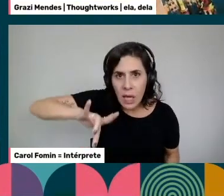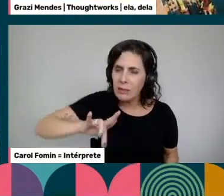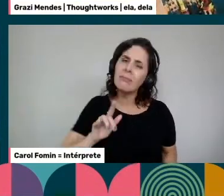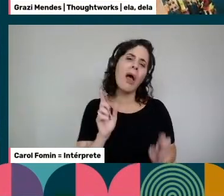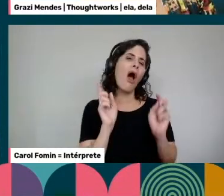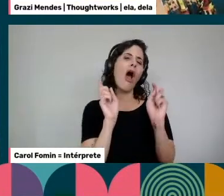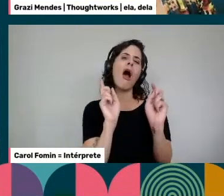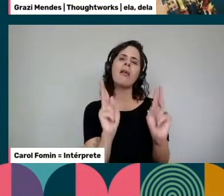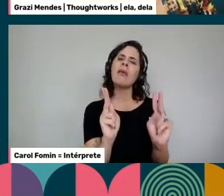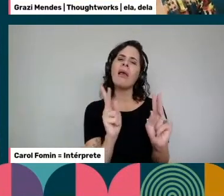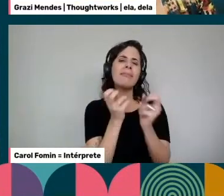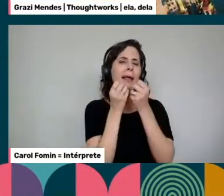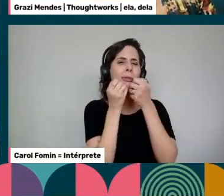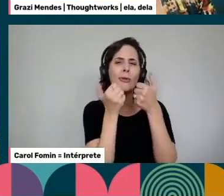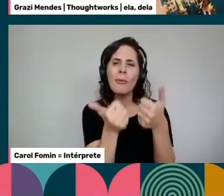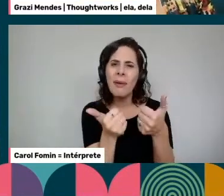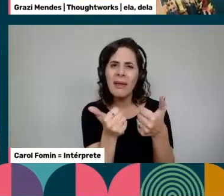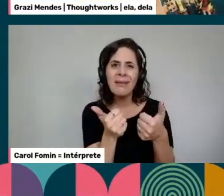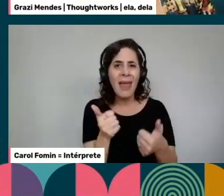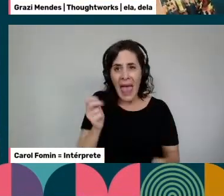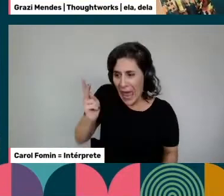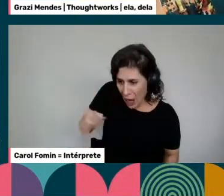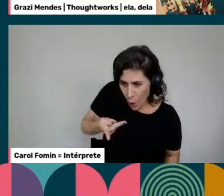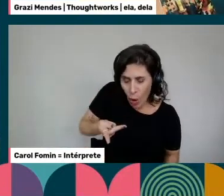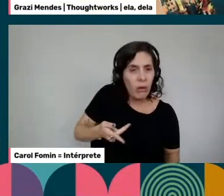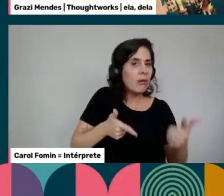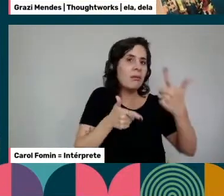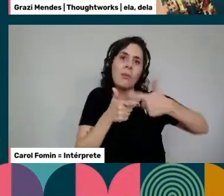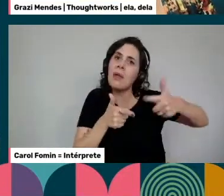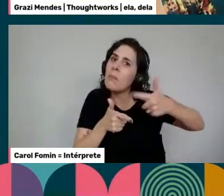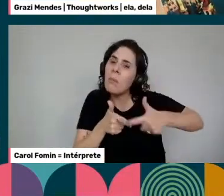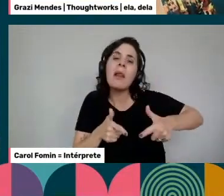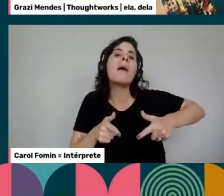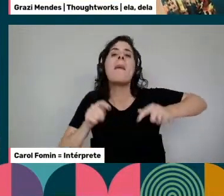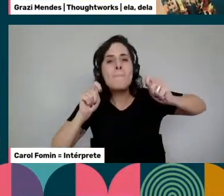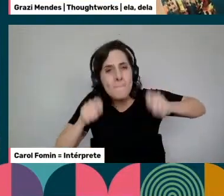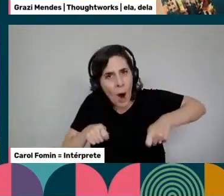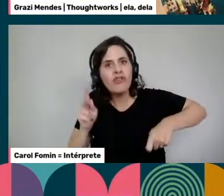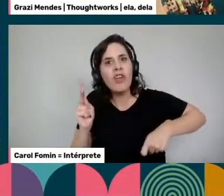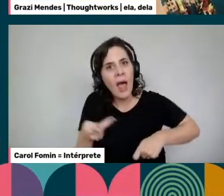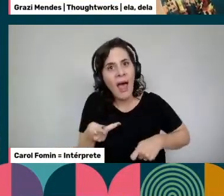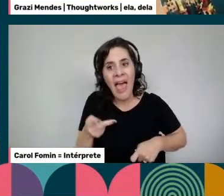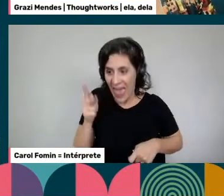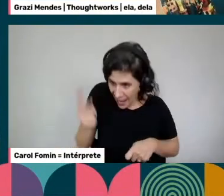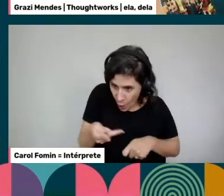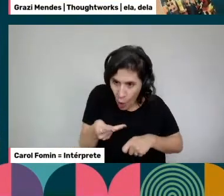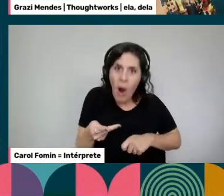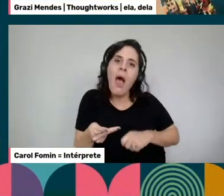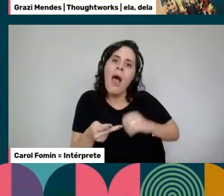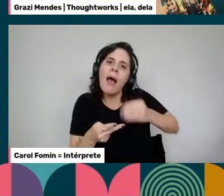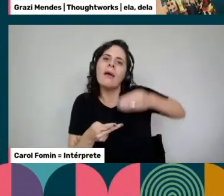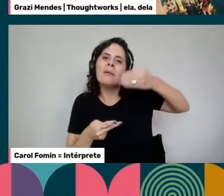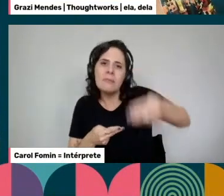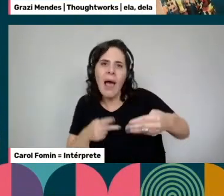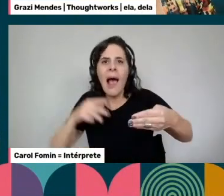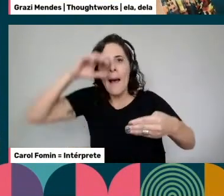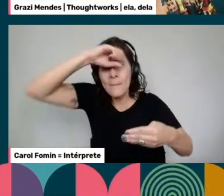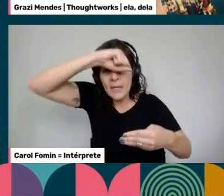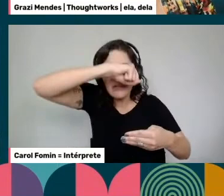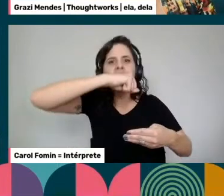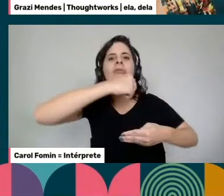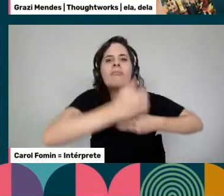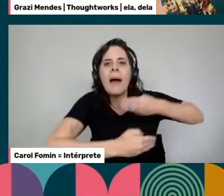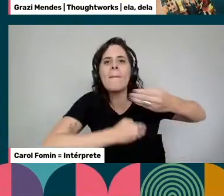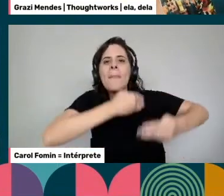inova sem errar, né? A gente não dá o próximo passo sem errar. Então, faz parte do jogo a